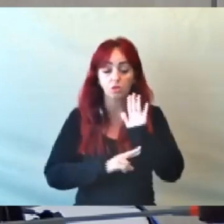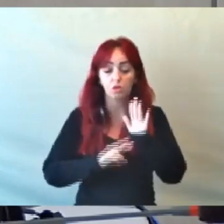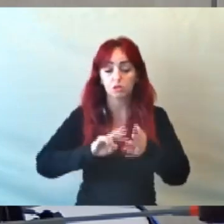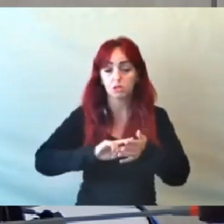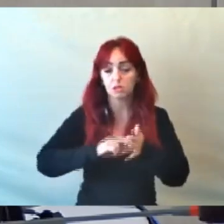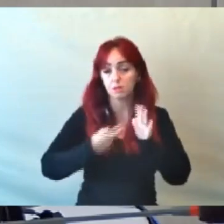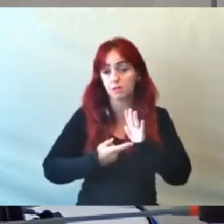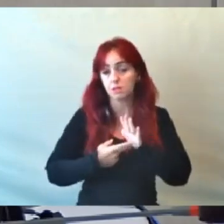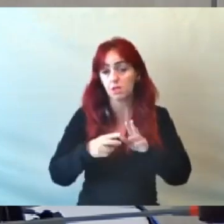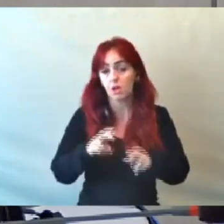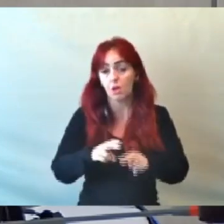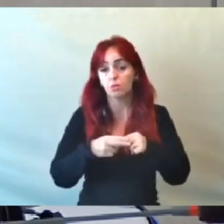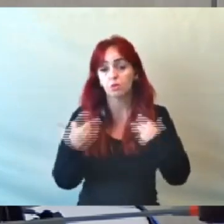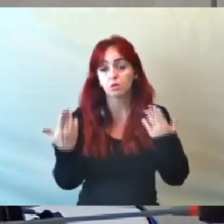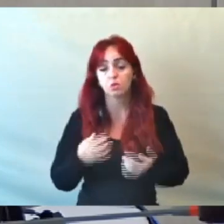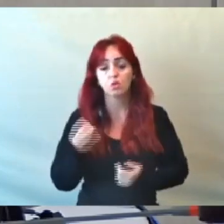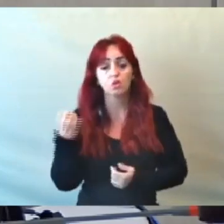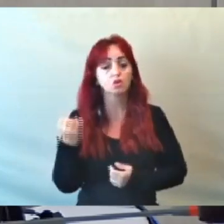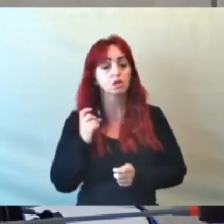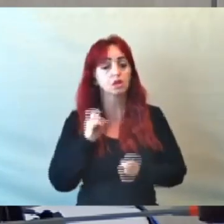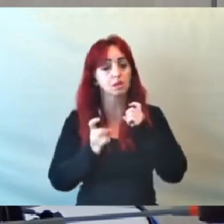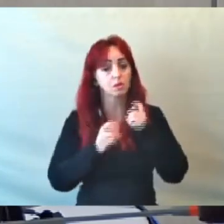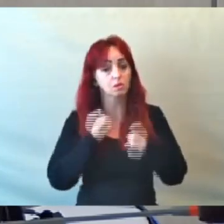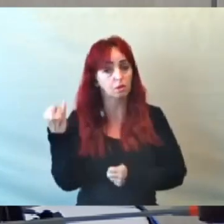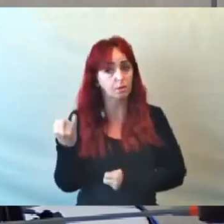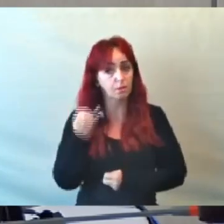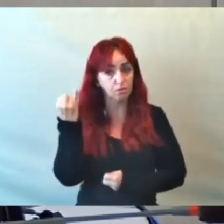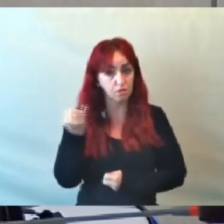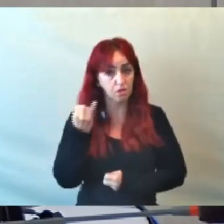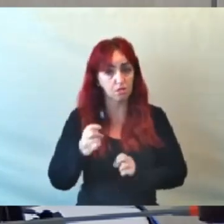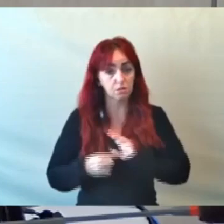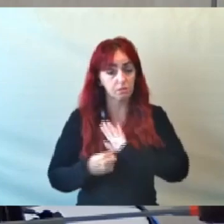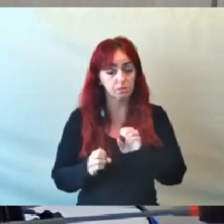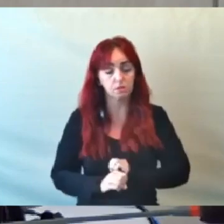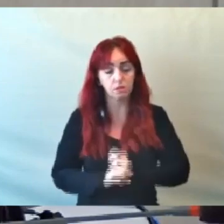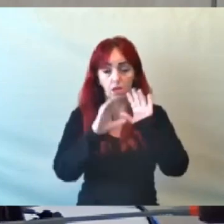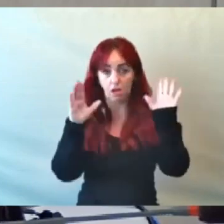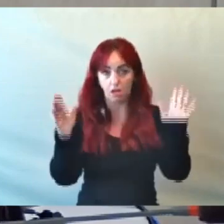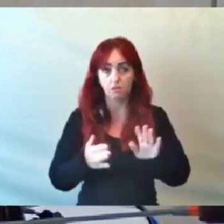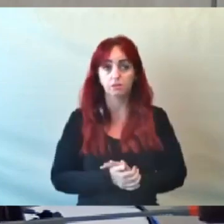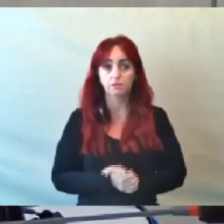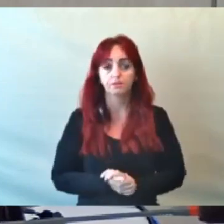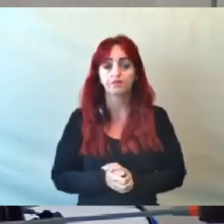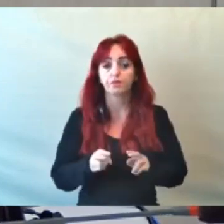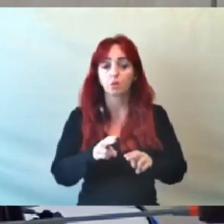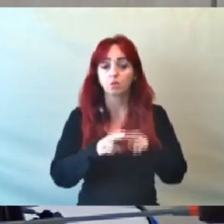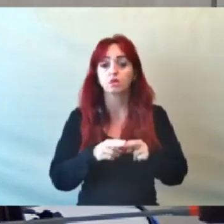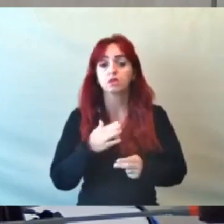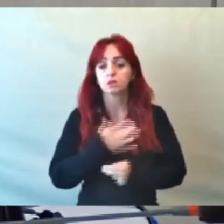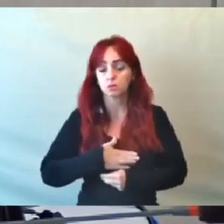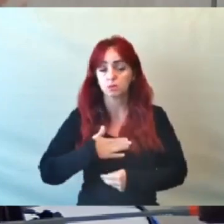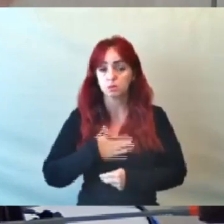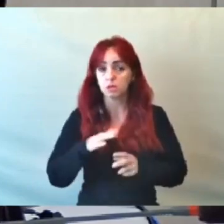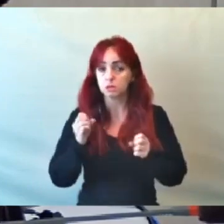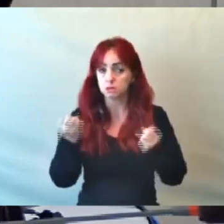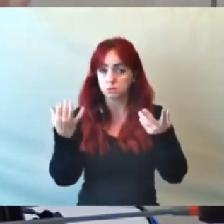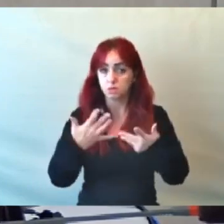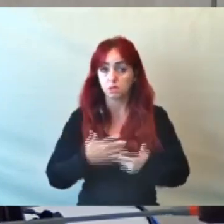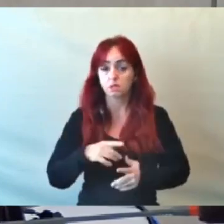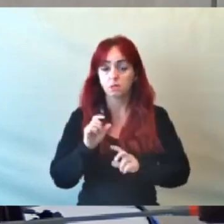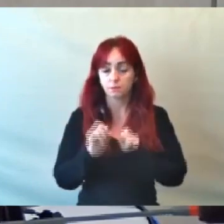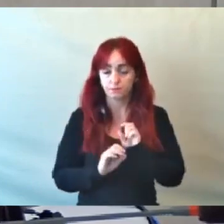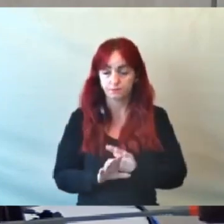para a gente deixar tudo muito claro, né? E é por isso que eu gostaria de esclarecer uma possível contradição desse último relatório